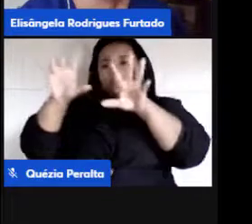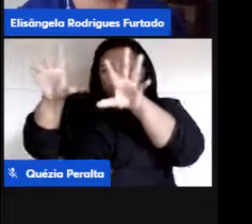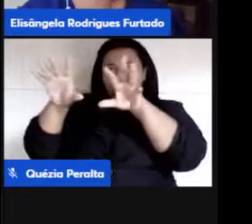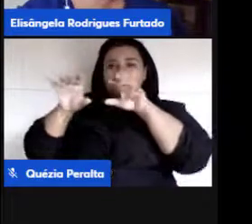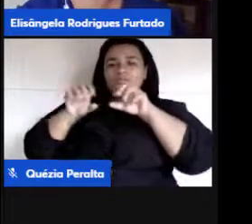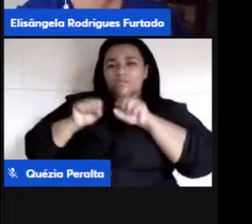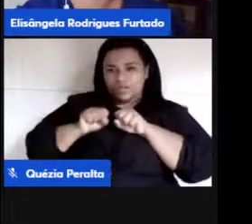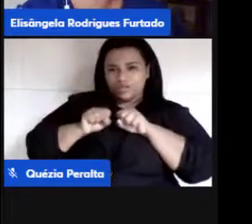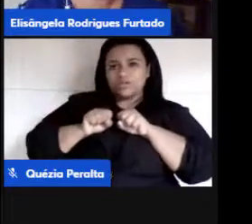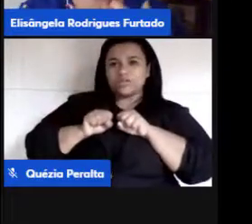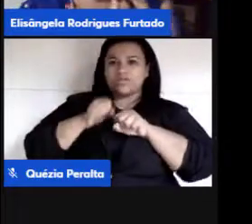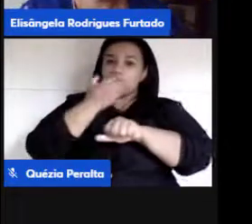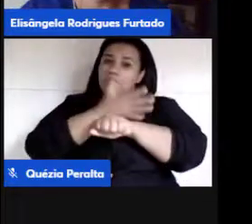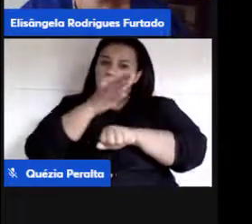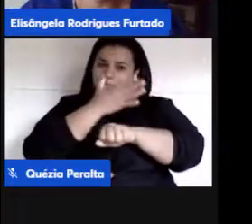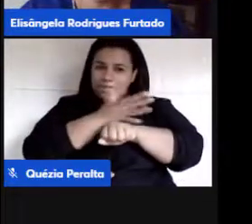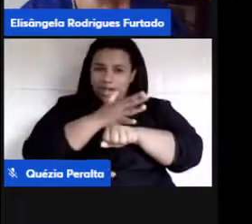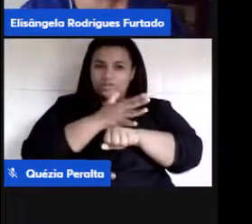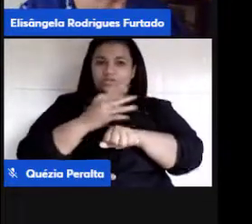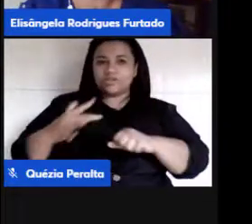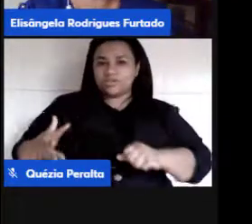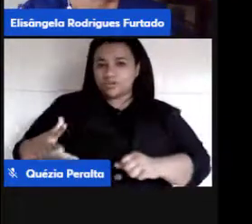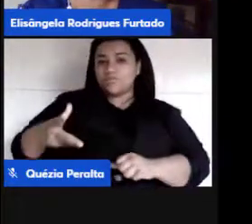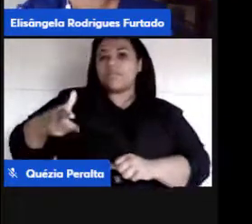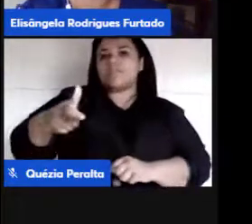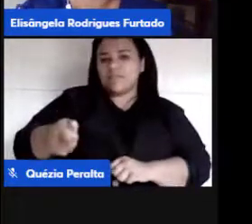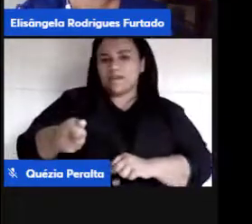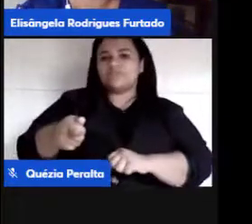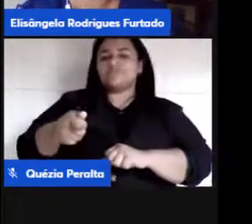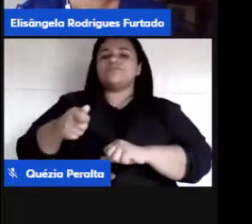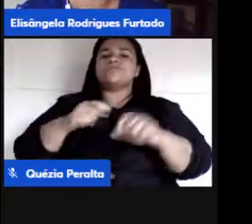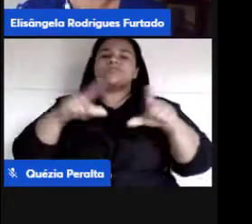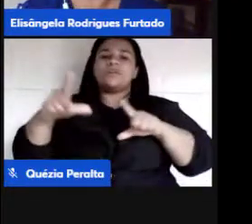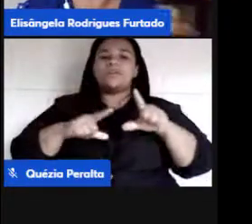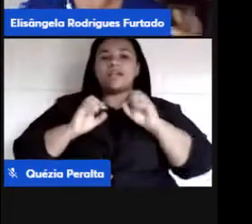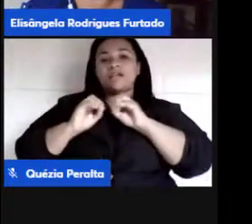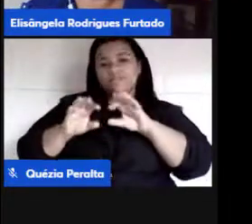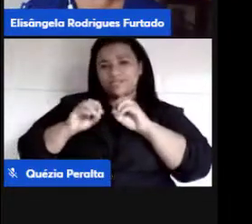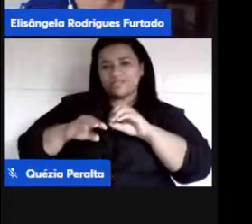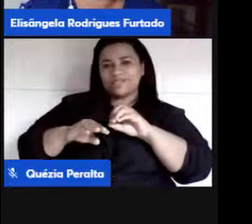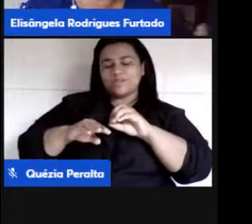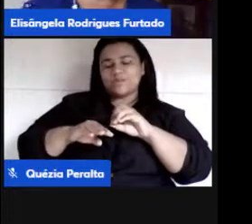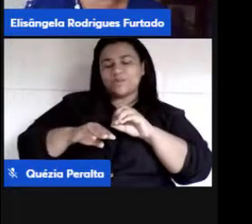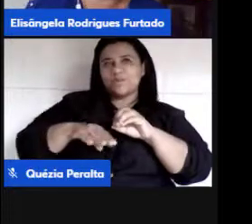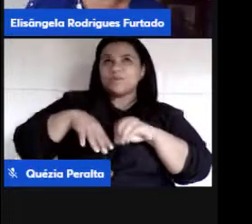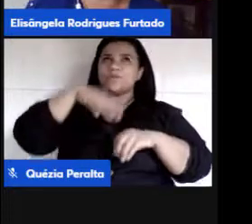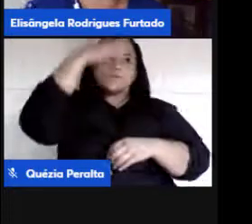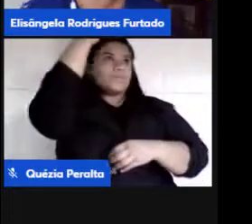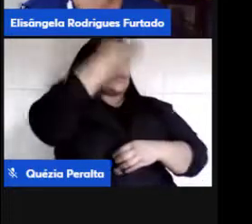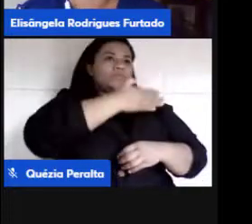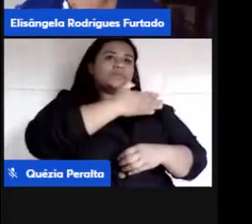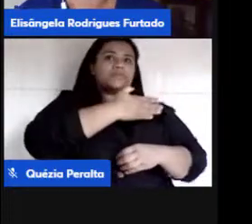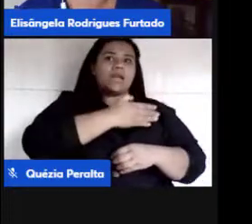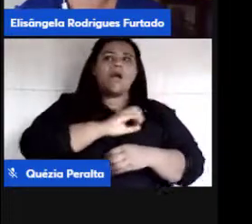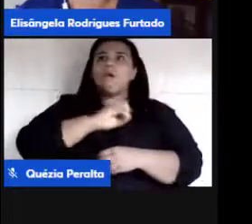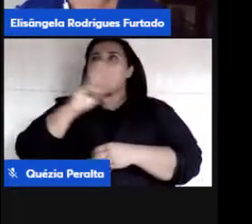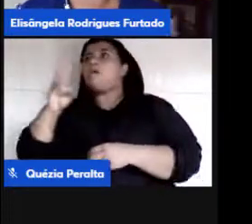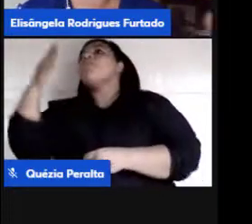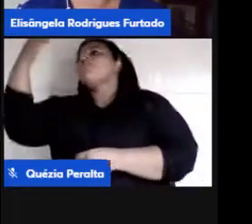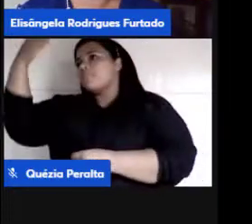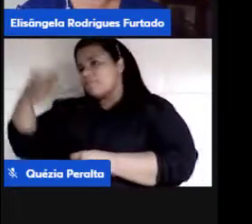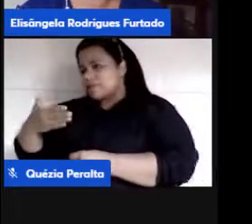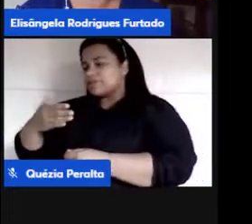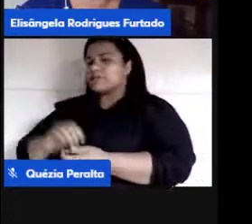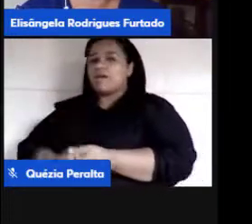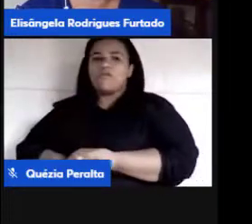dessa forma e ela muda novamente e volta ao ensino presencial ou volta ao ensino não presencial, a gente não sabe no decorrer o que